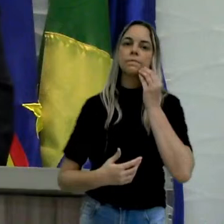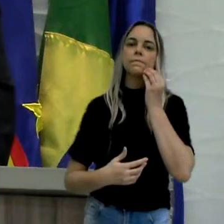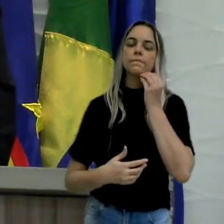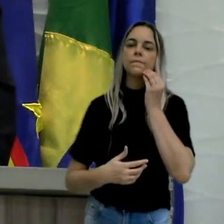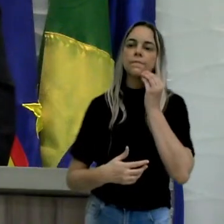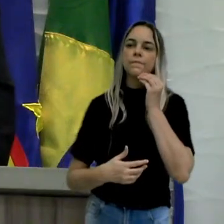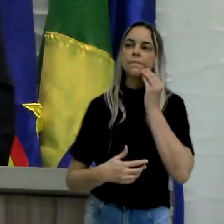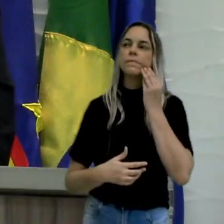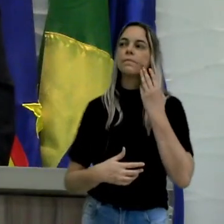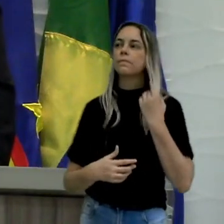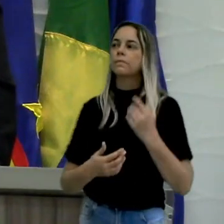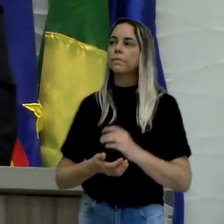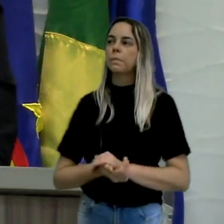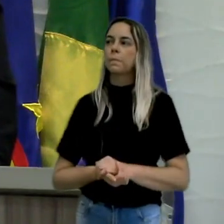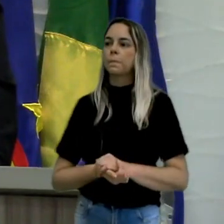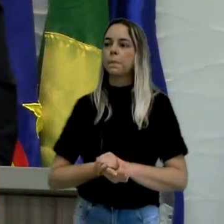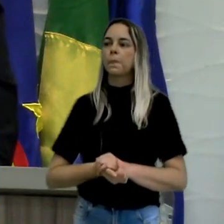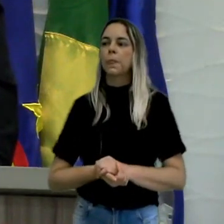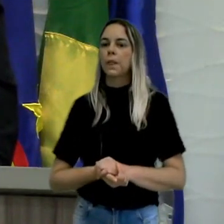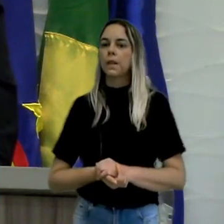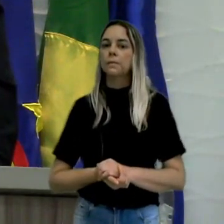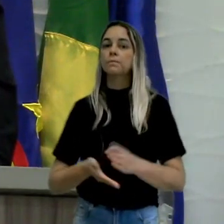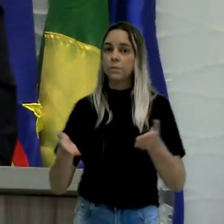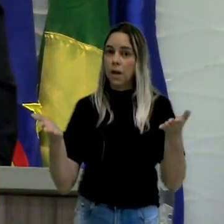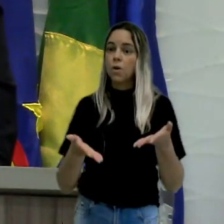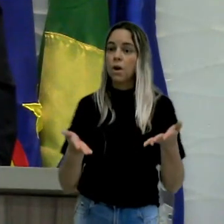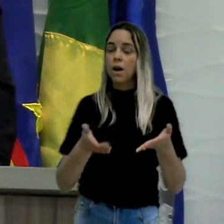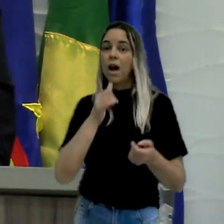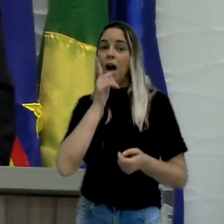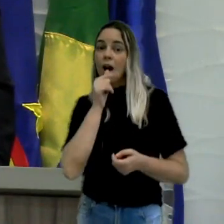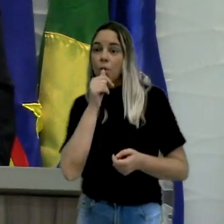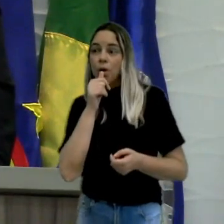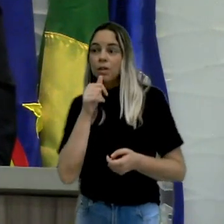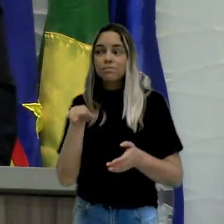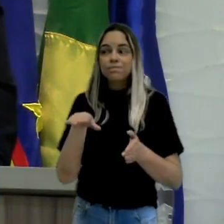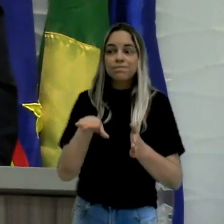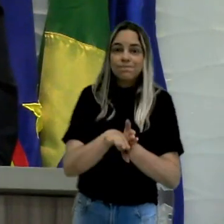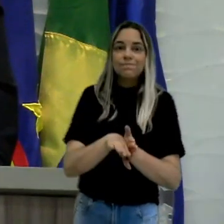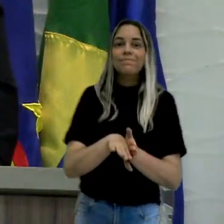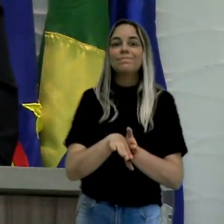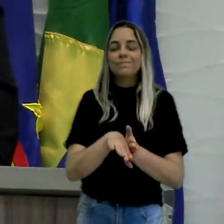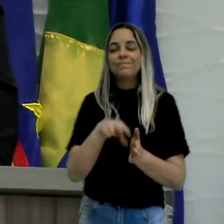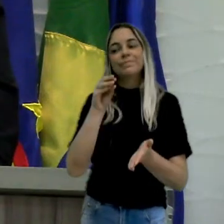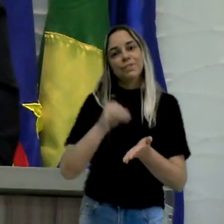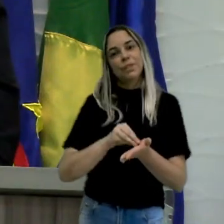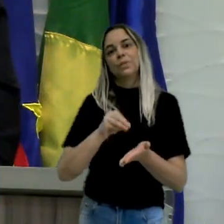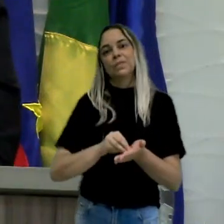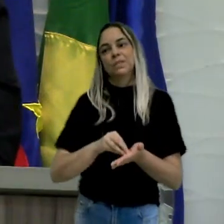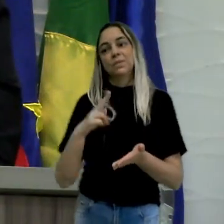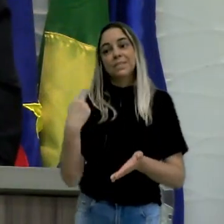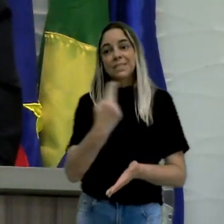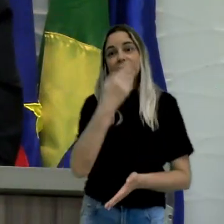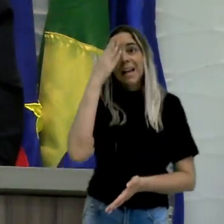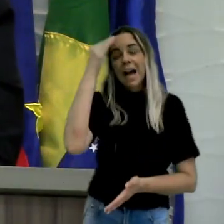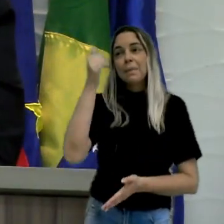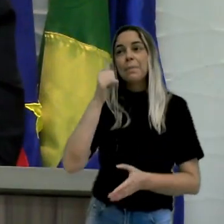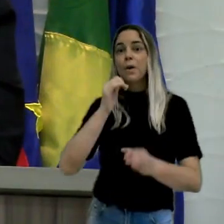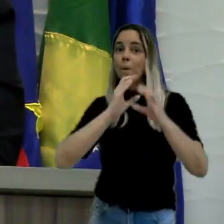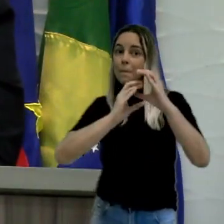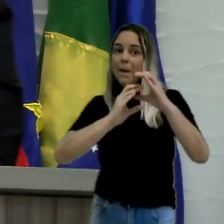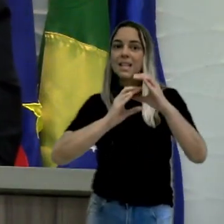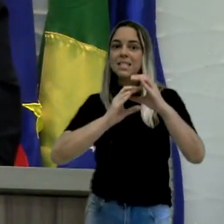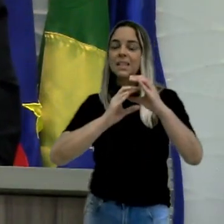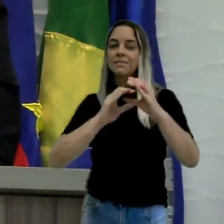Agora, não está chegando água, a gente sabe que a Compesa aqui em São Bento é um problema muito